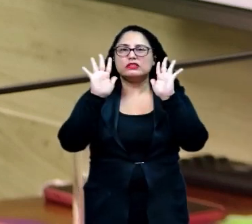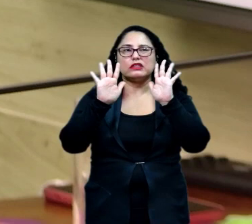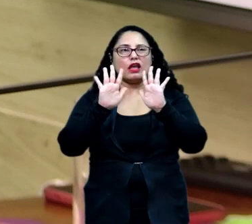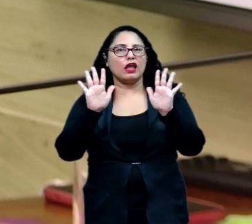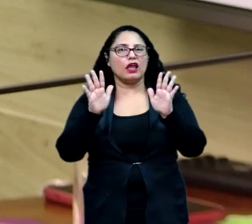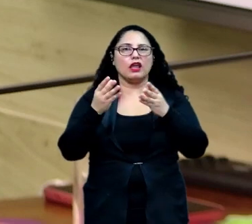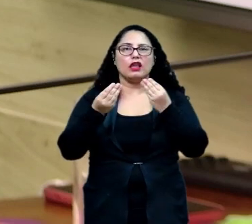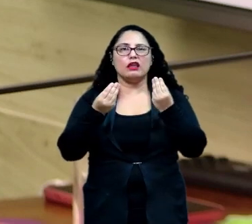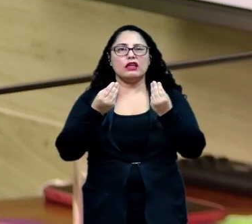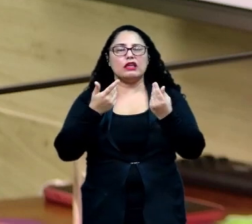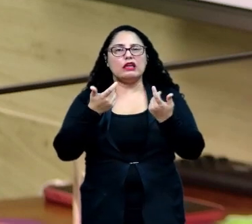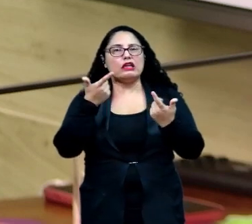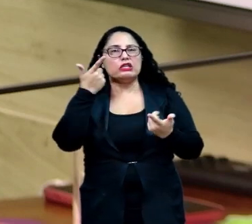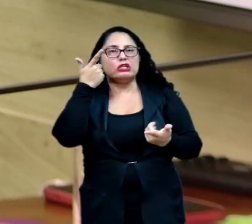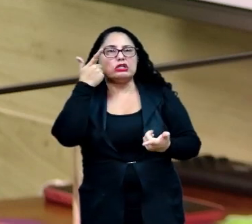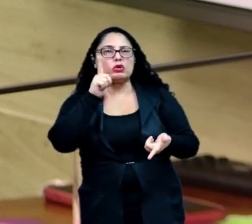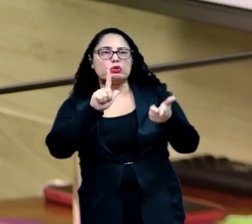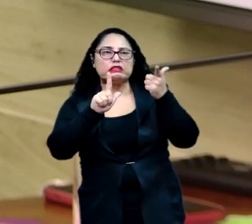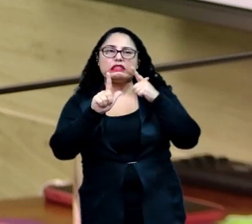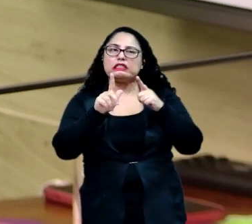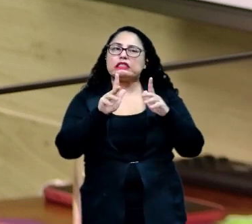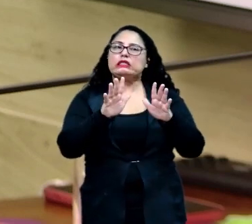a gente pode considerar uma conquista.